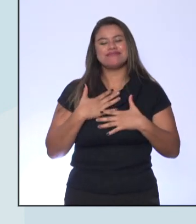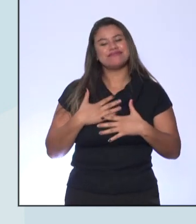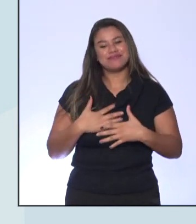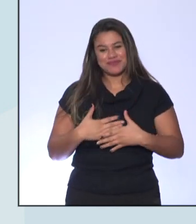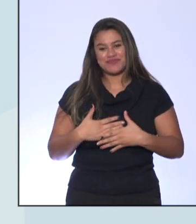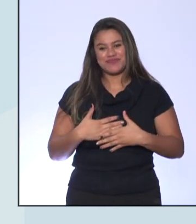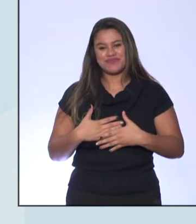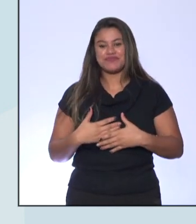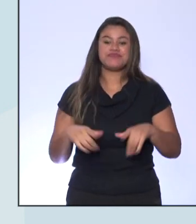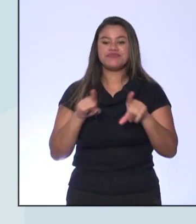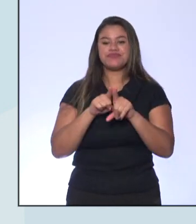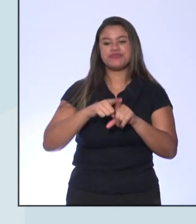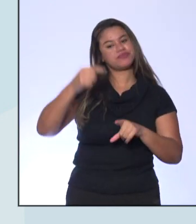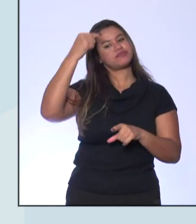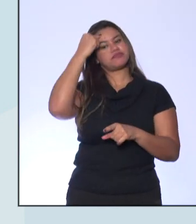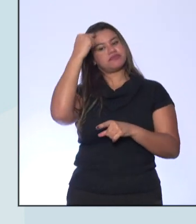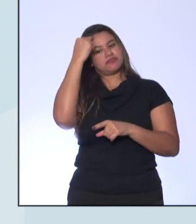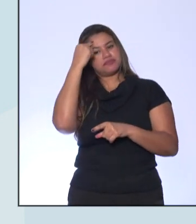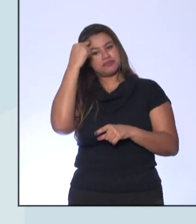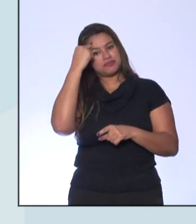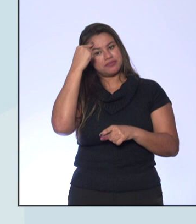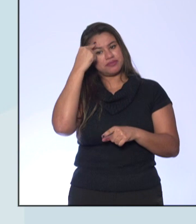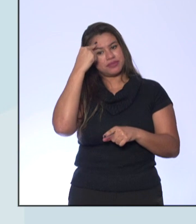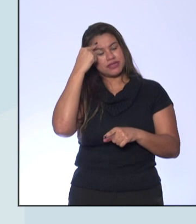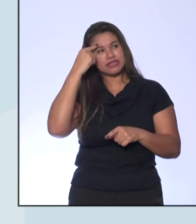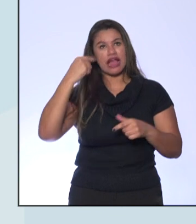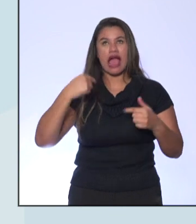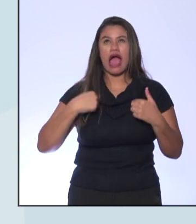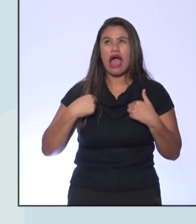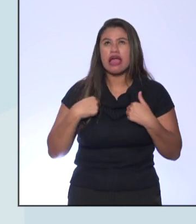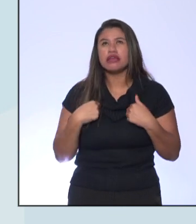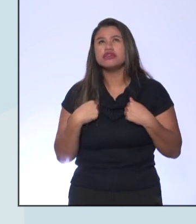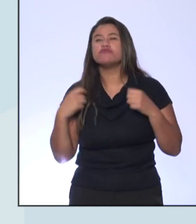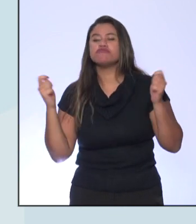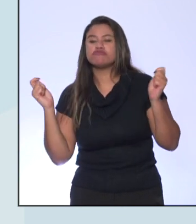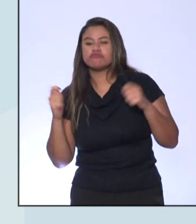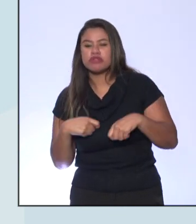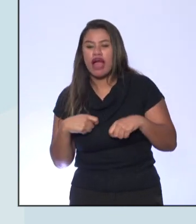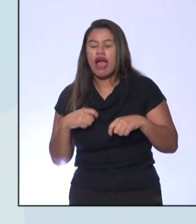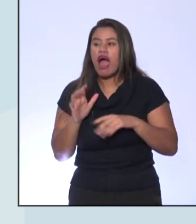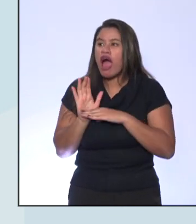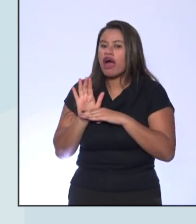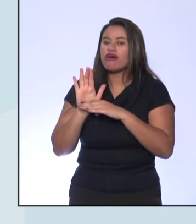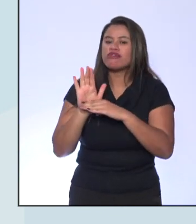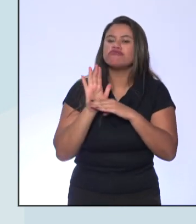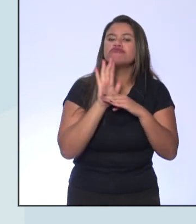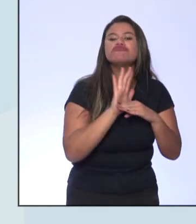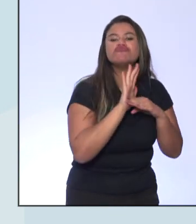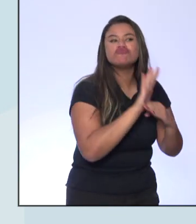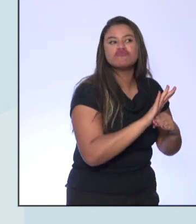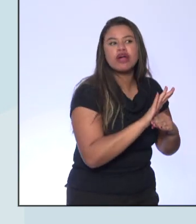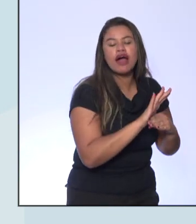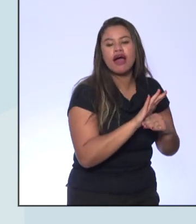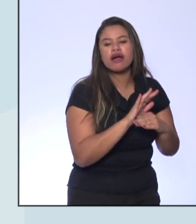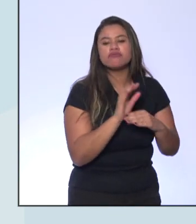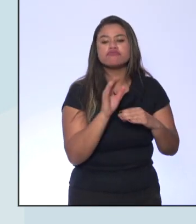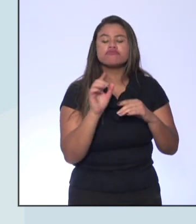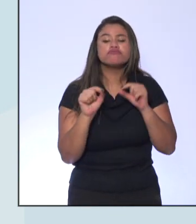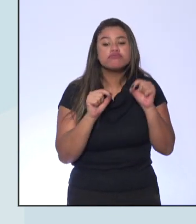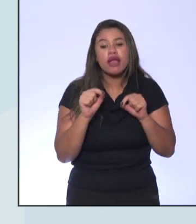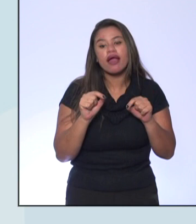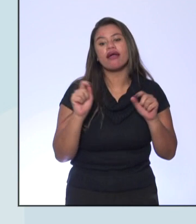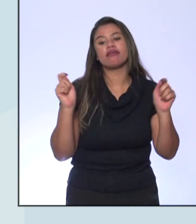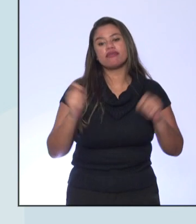pensa naquilo que eu posso fazer para contribuir com o bem-estar daqueles que estão comigo, a gente também tem que